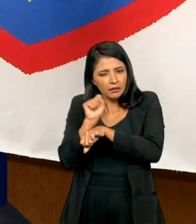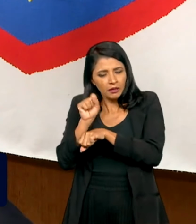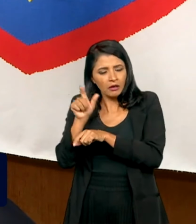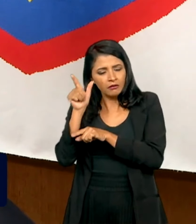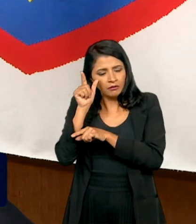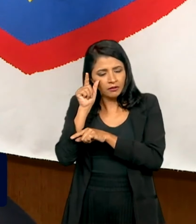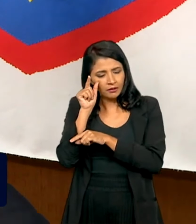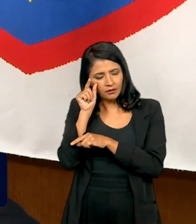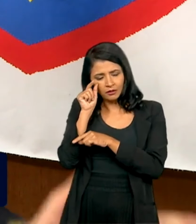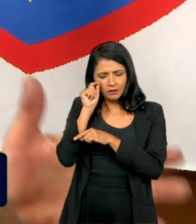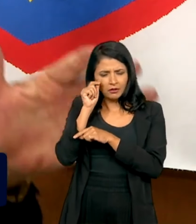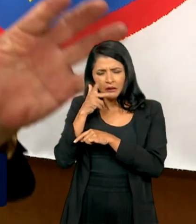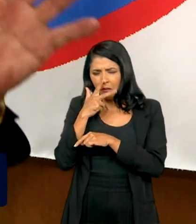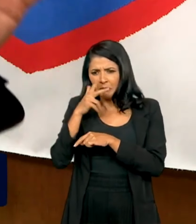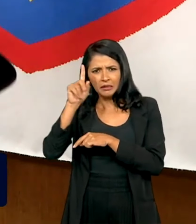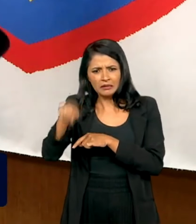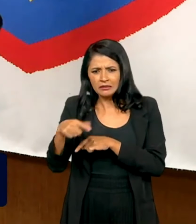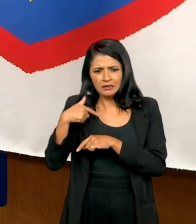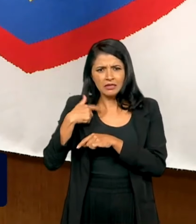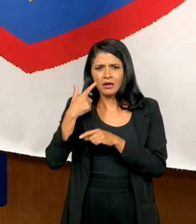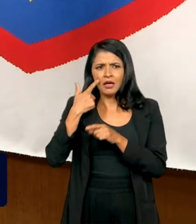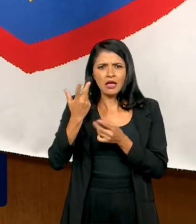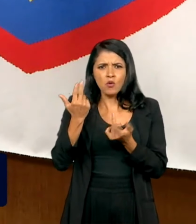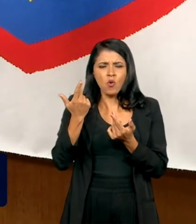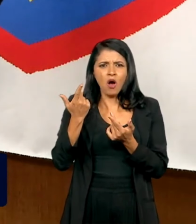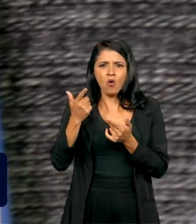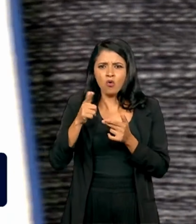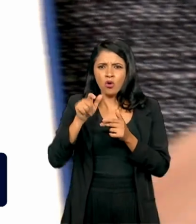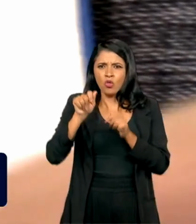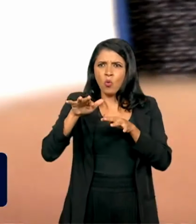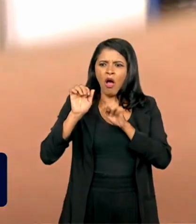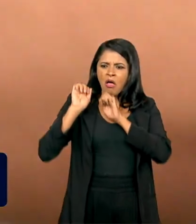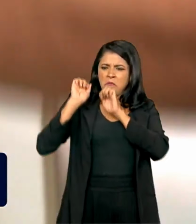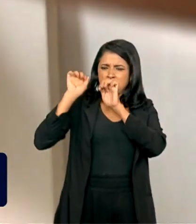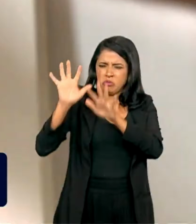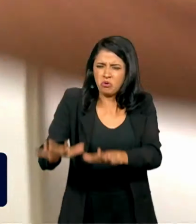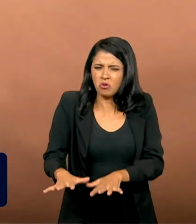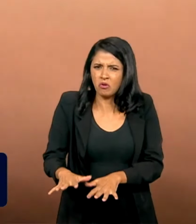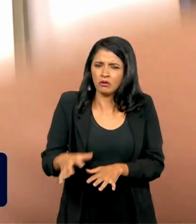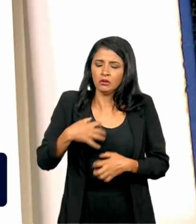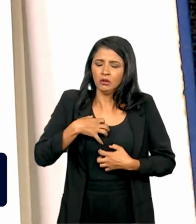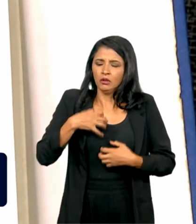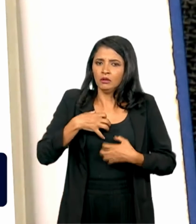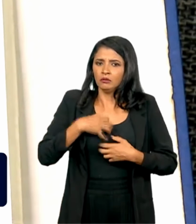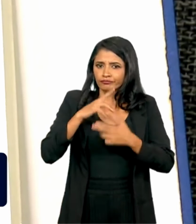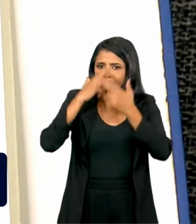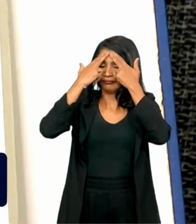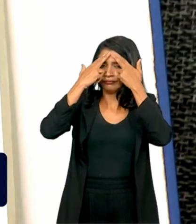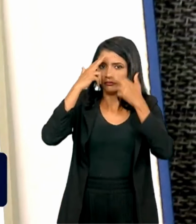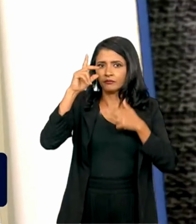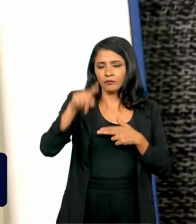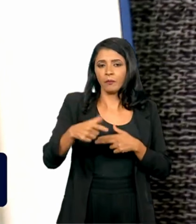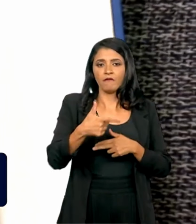chegar, dava a impressão que eu estava sendo lançado no ar assim. Há 20 anos depois, a gente entrou,